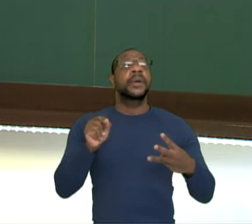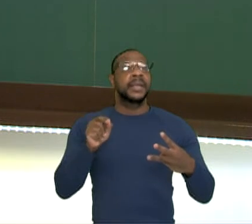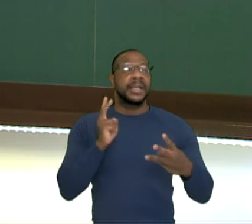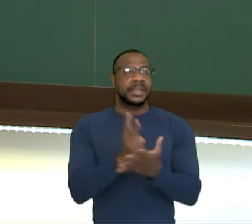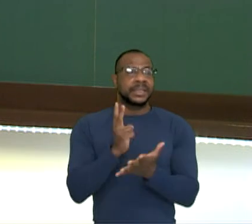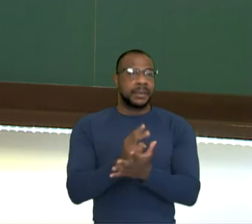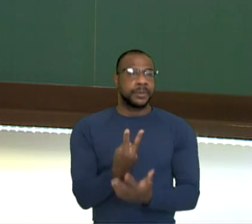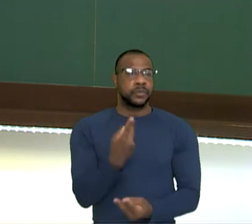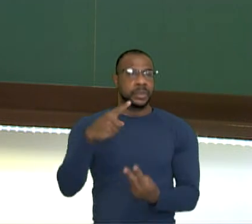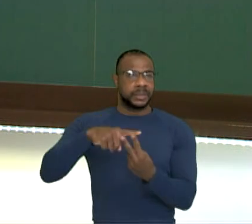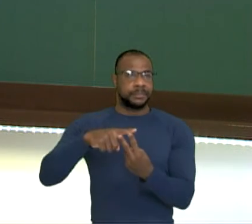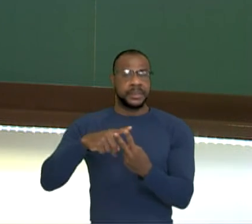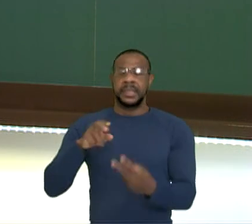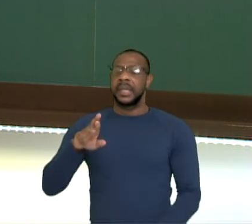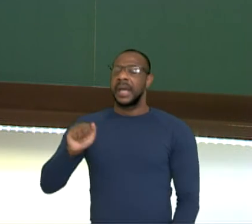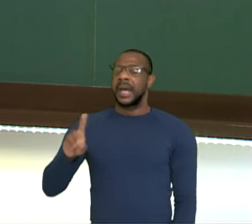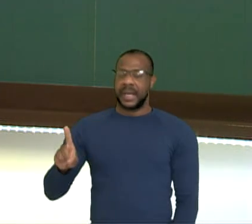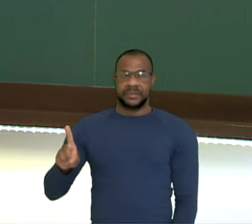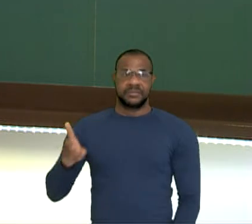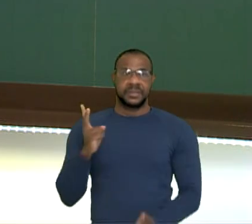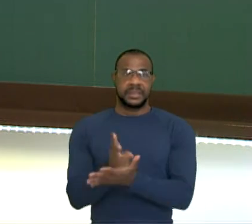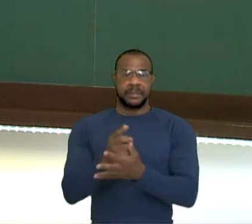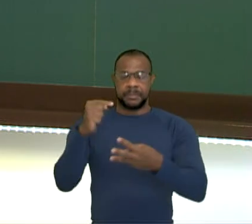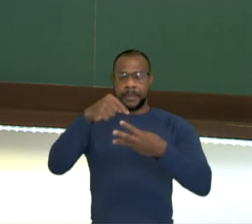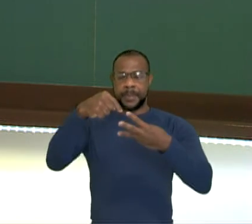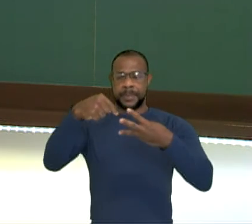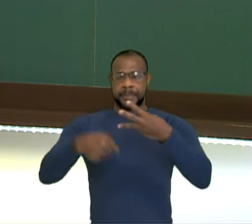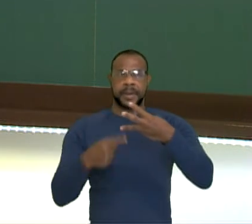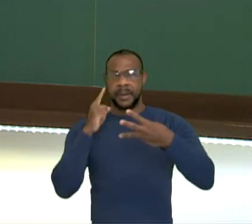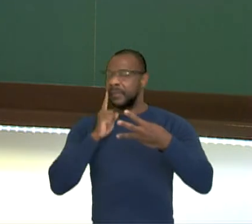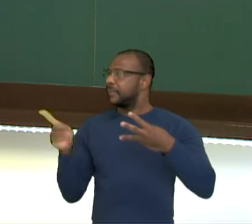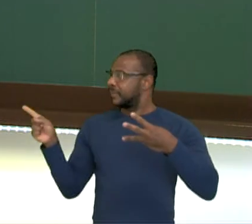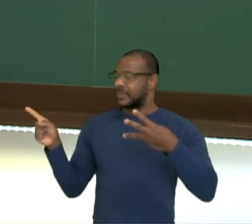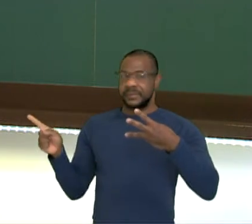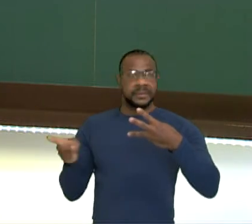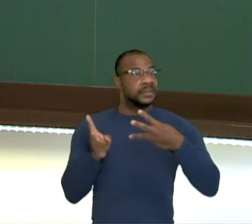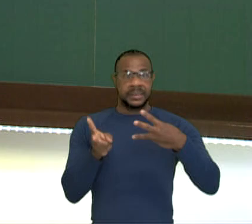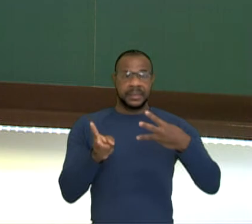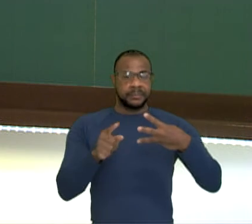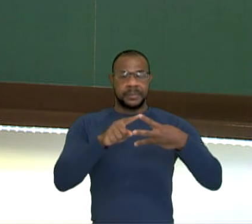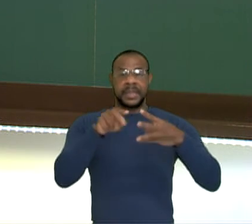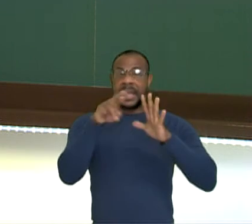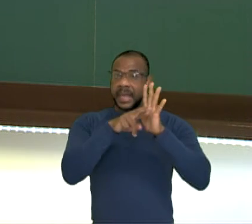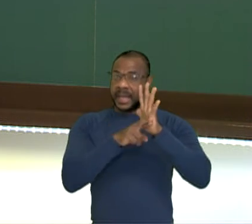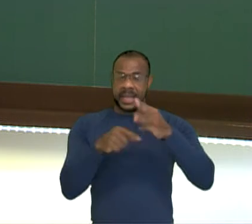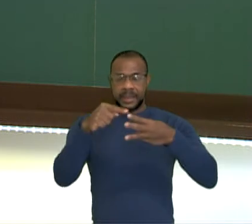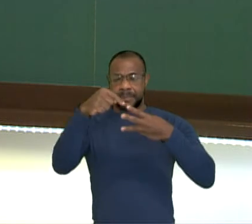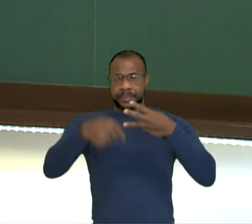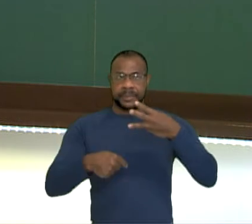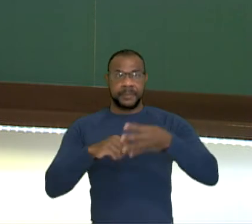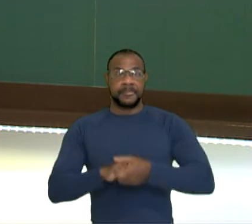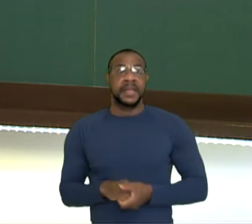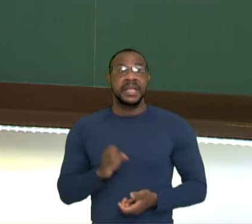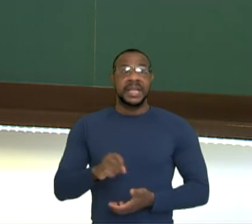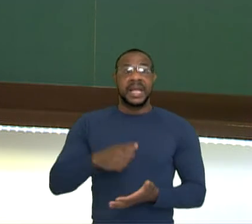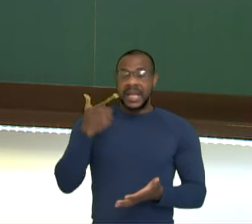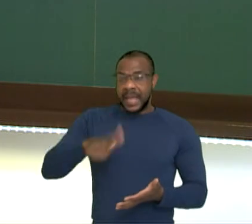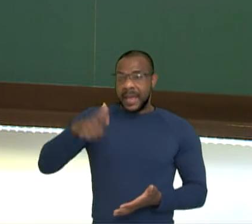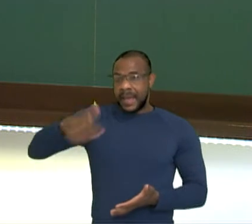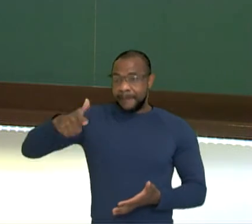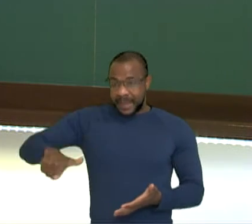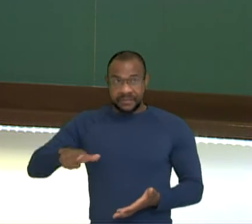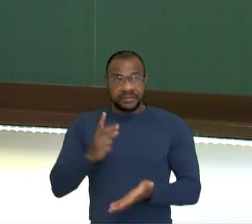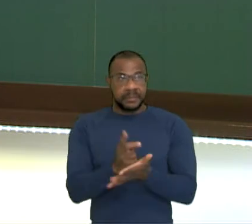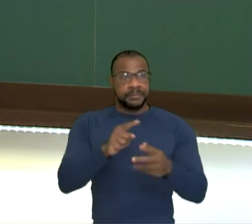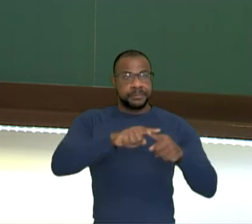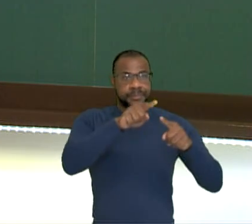ser repetir. Então, quando ela se repete, ela é chamada também de senoides. Se de repente você